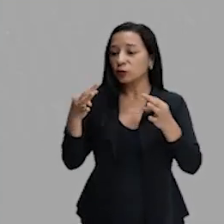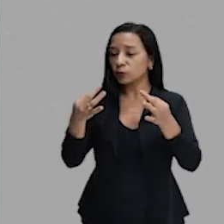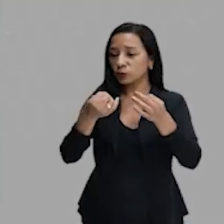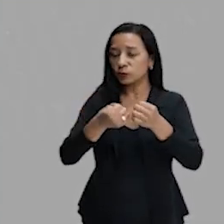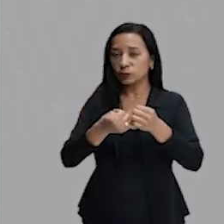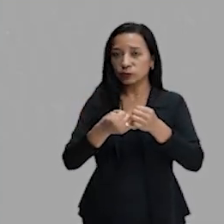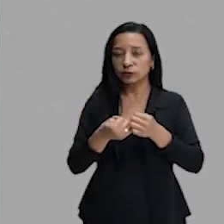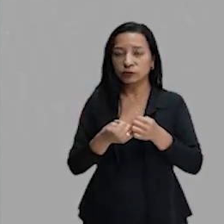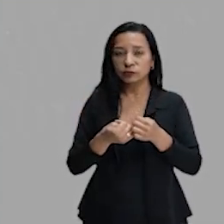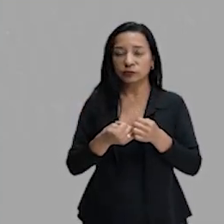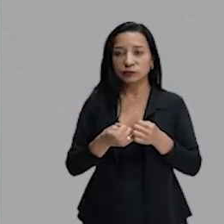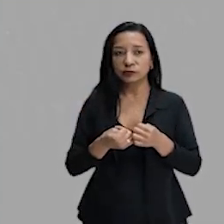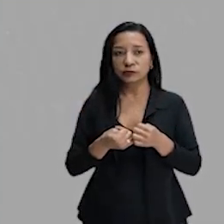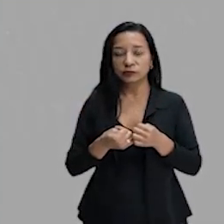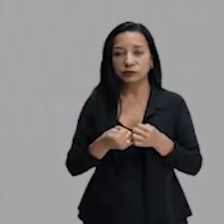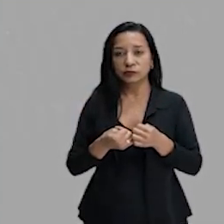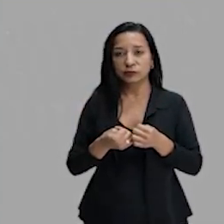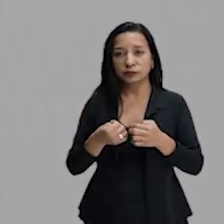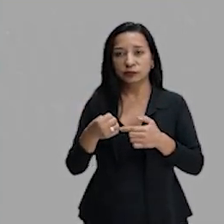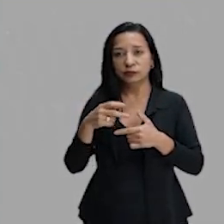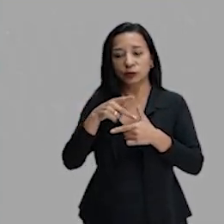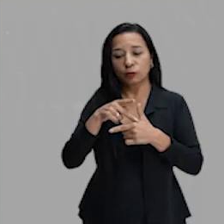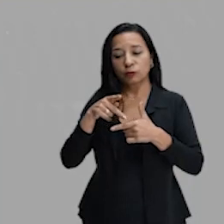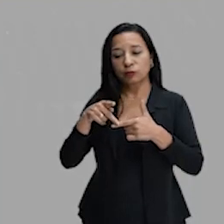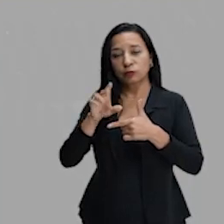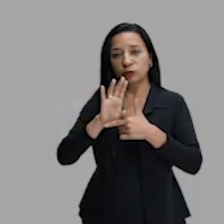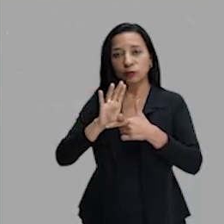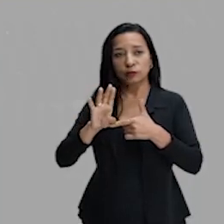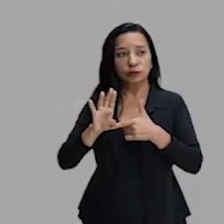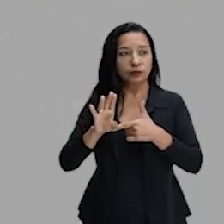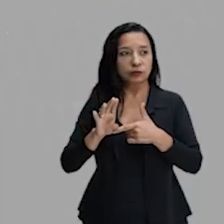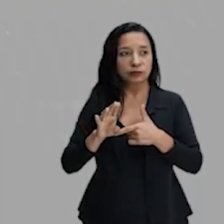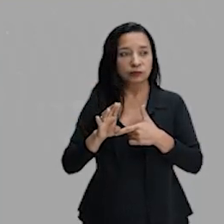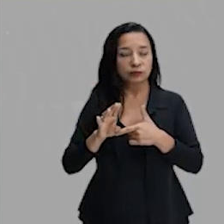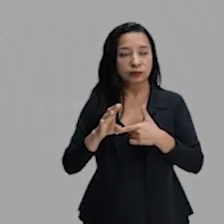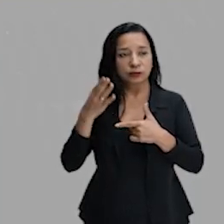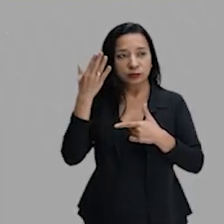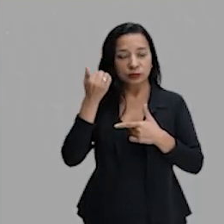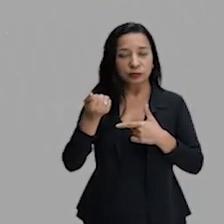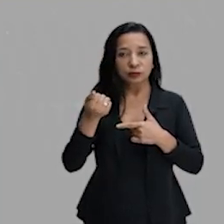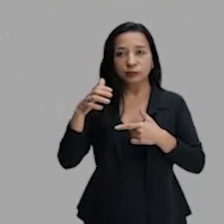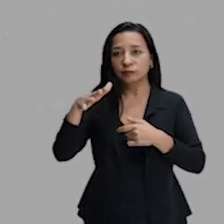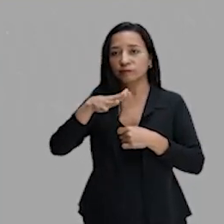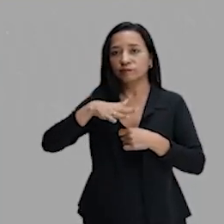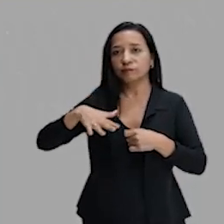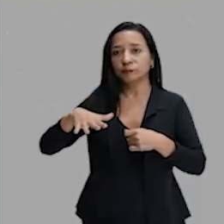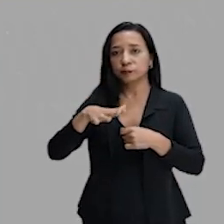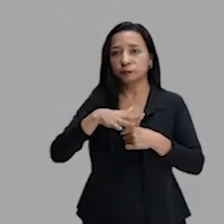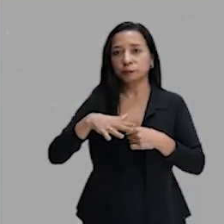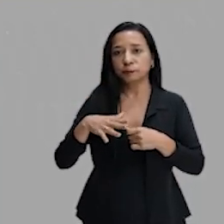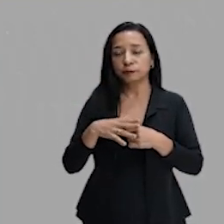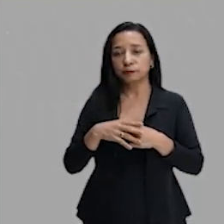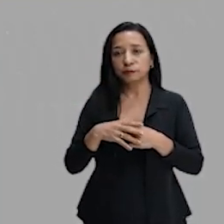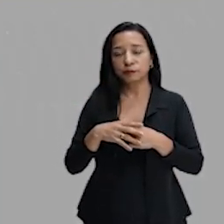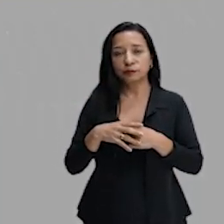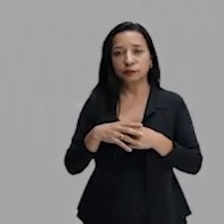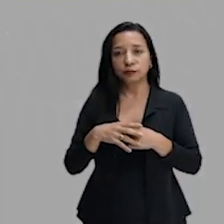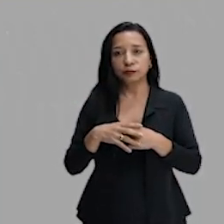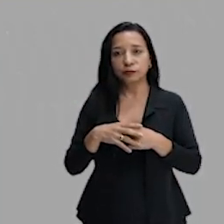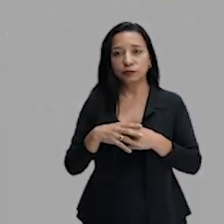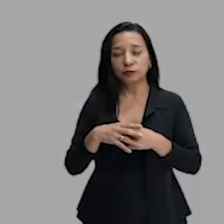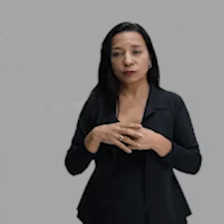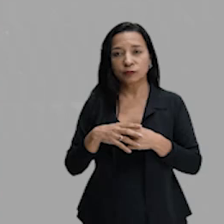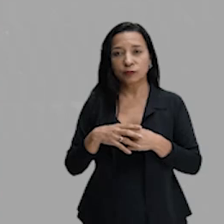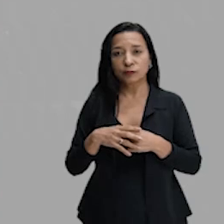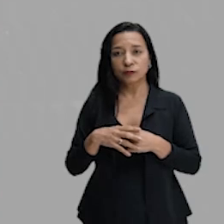dessa dessa peça aqui turma a área de uma de um prisma desse aqui ou de qualquer